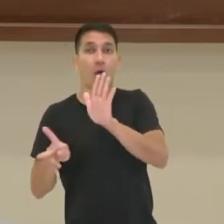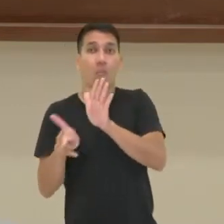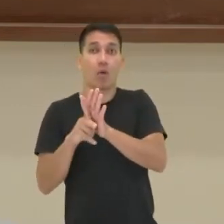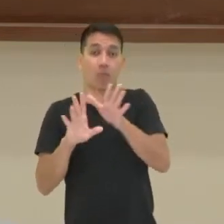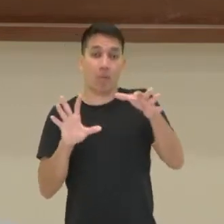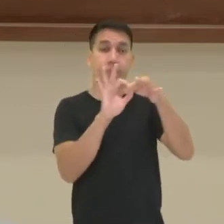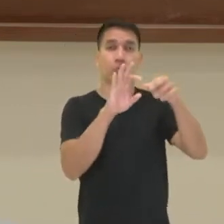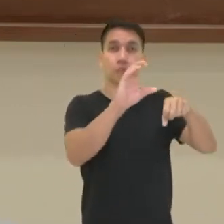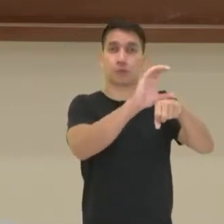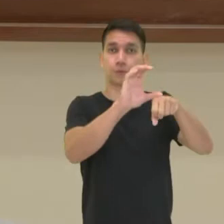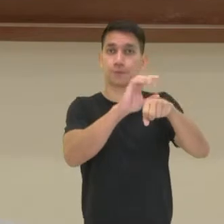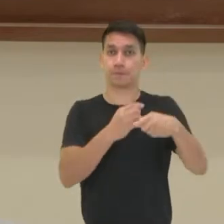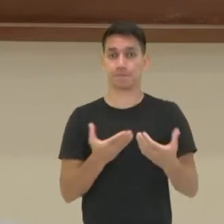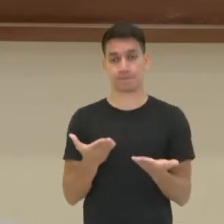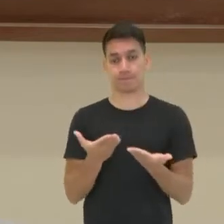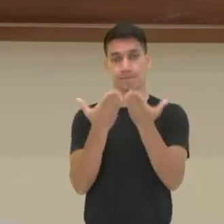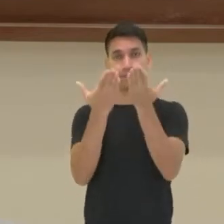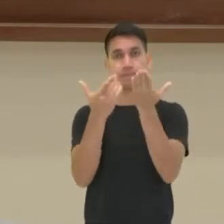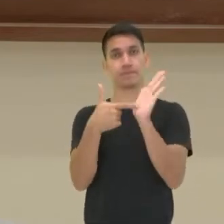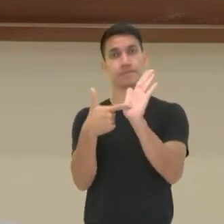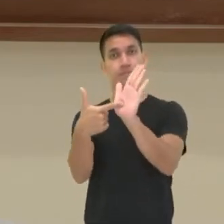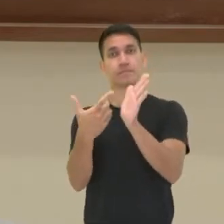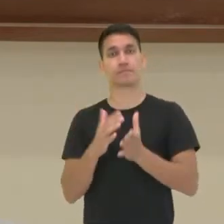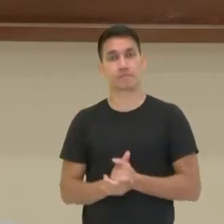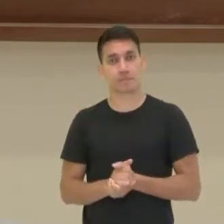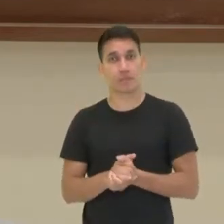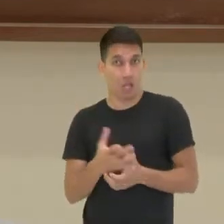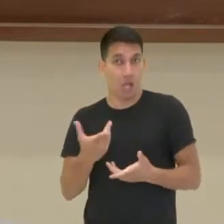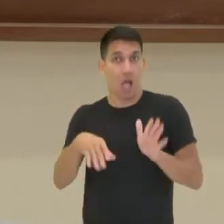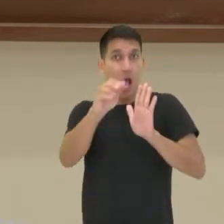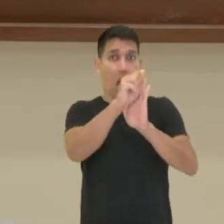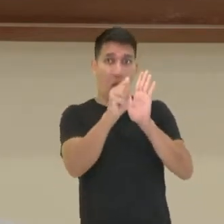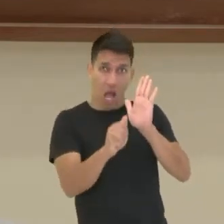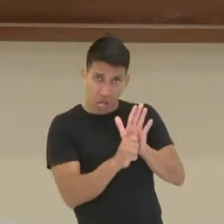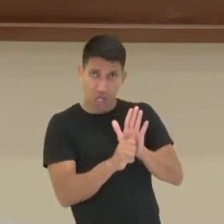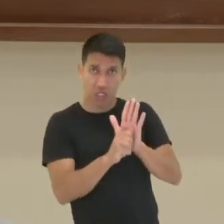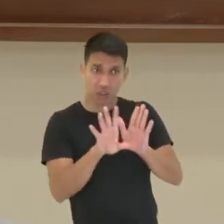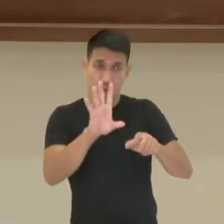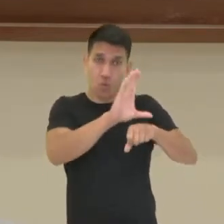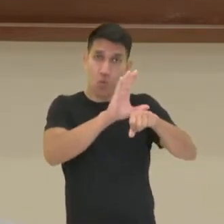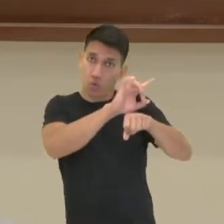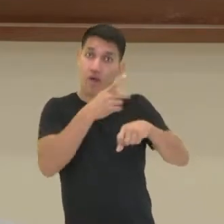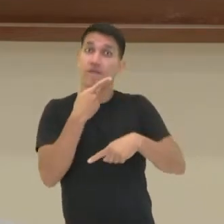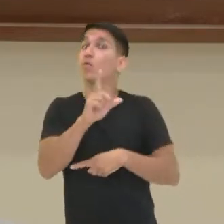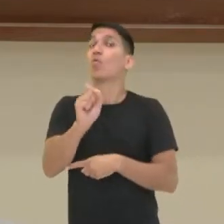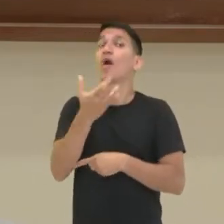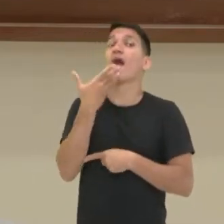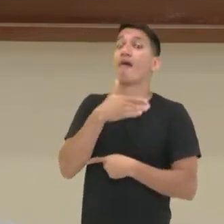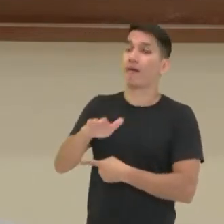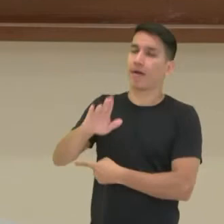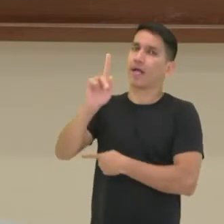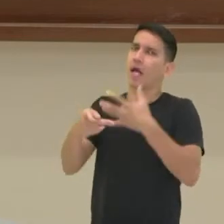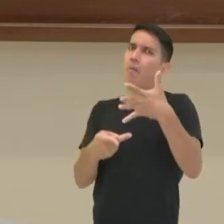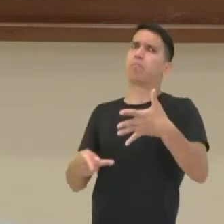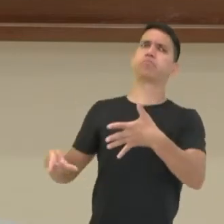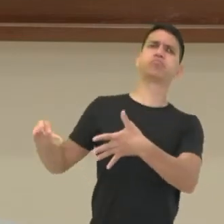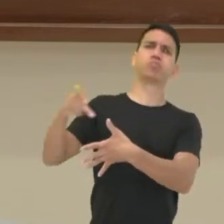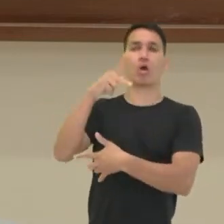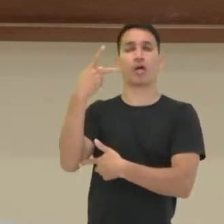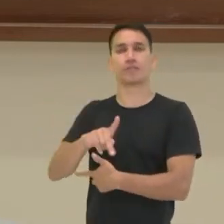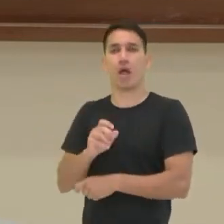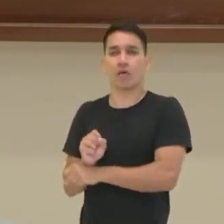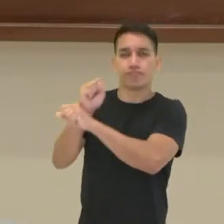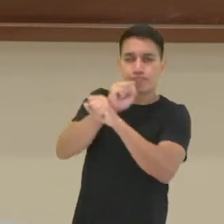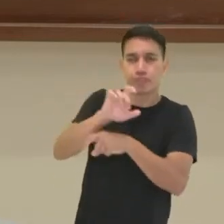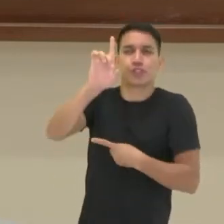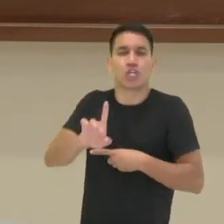daqui. Um dos artigos da Constituição fala que a criança tem total prioridade na sua defesa, enfim, nos seus direitos